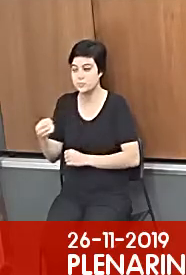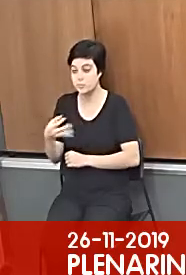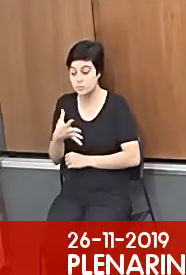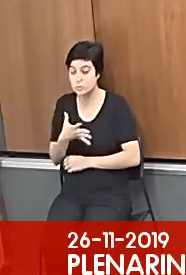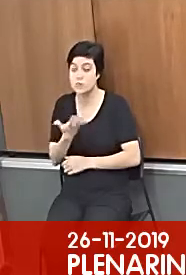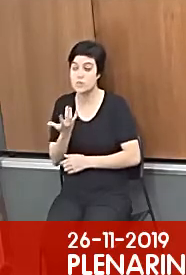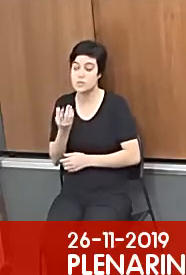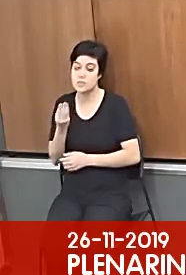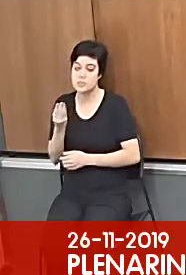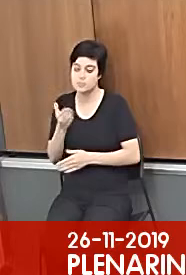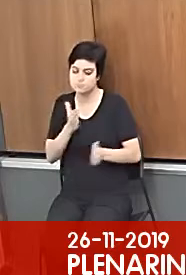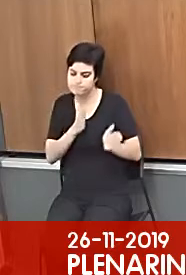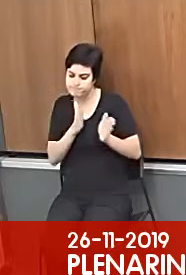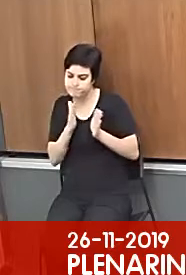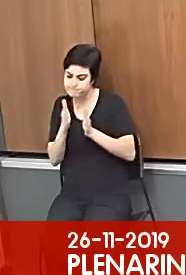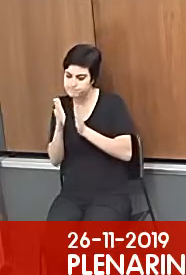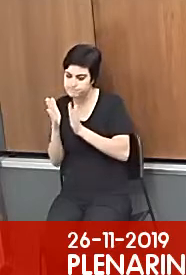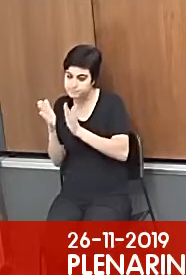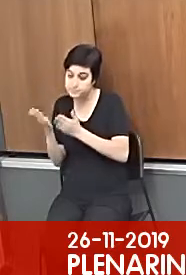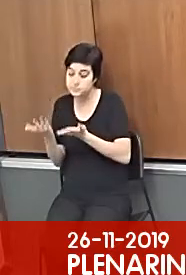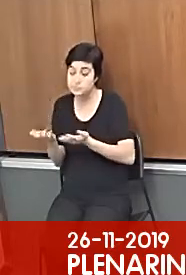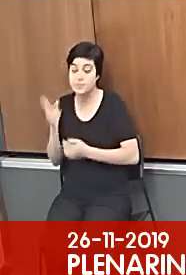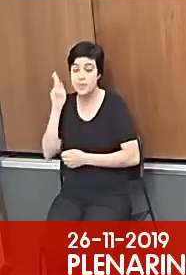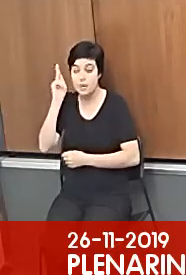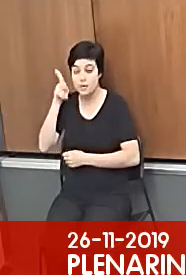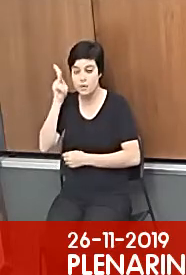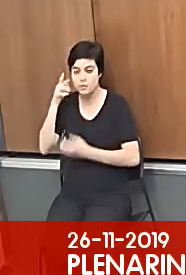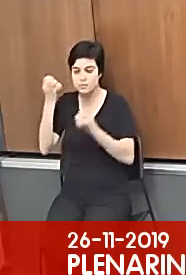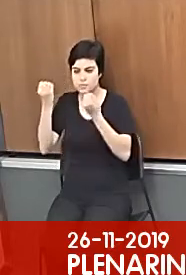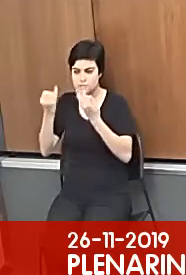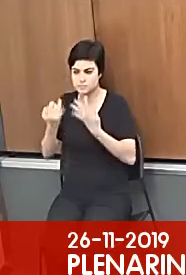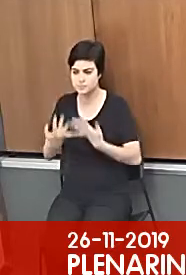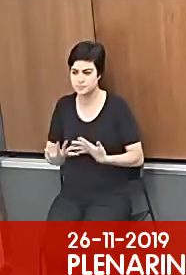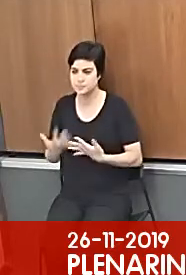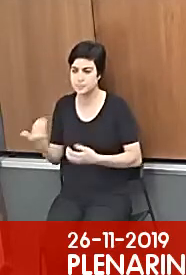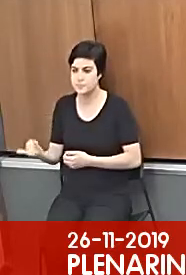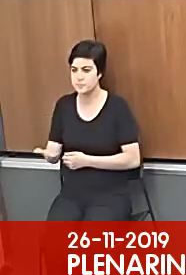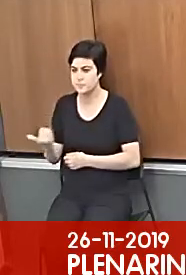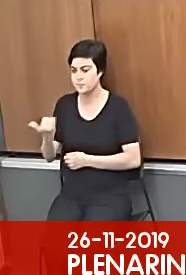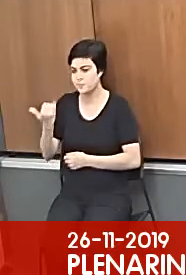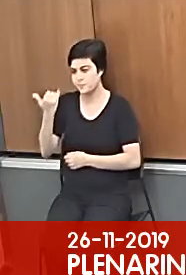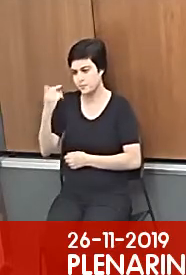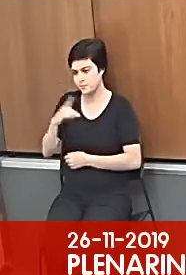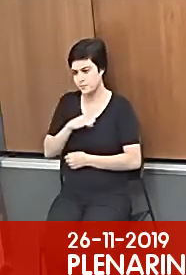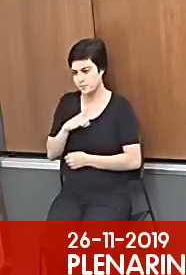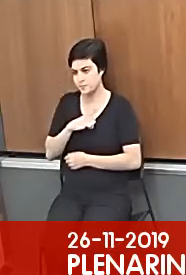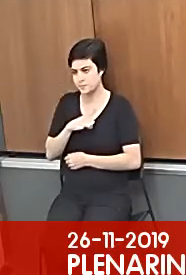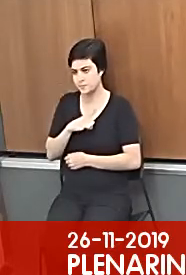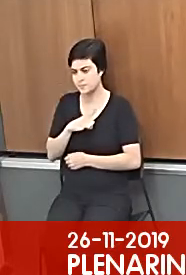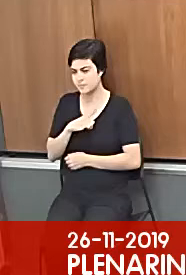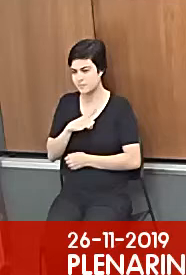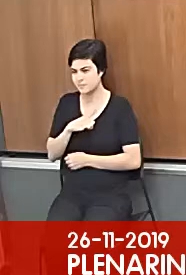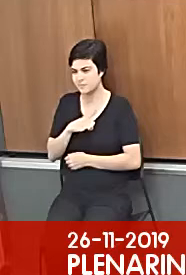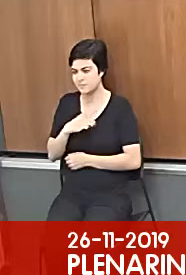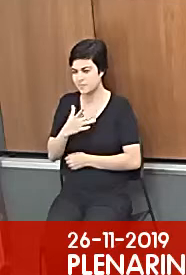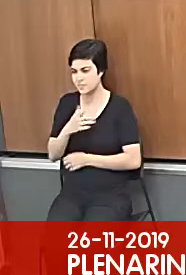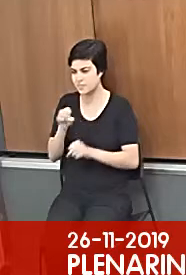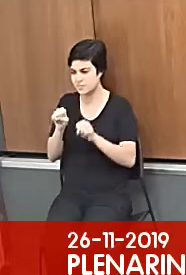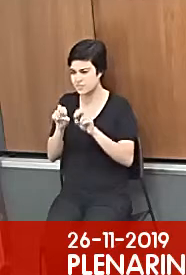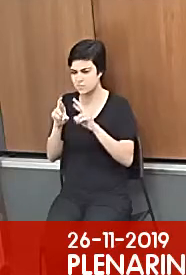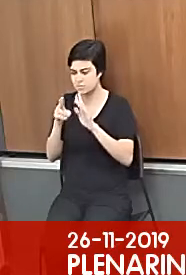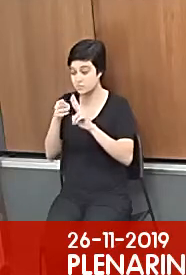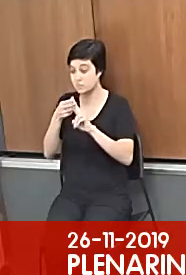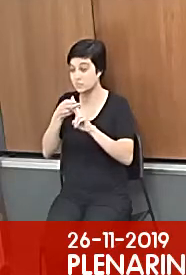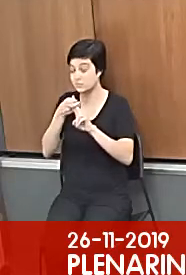certo, publicado. E a Karen falou algo muito interessante sobre o sistema de saúde único